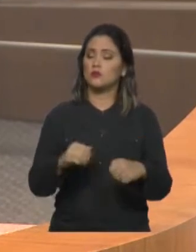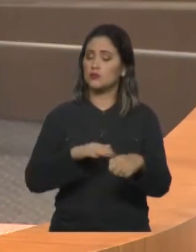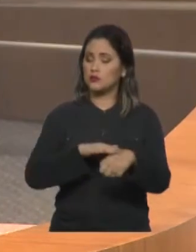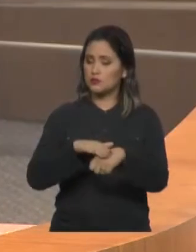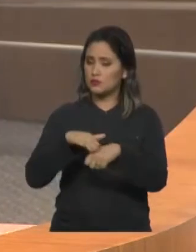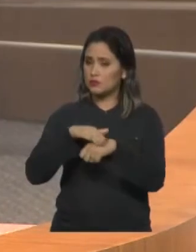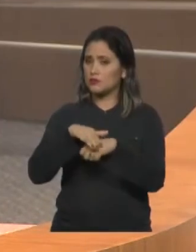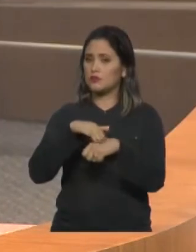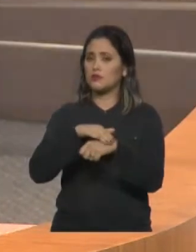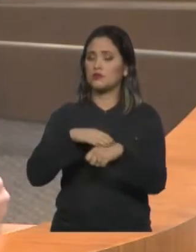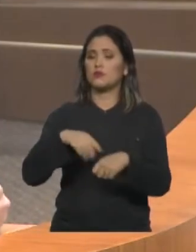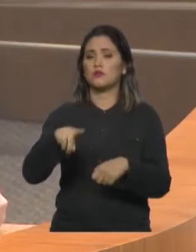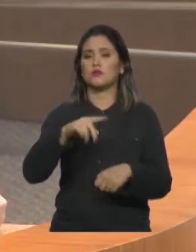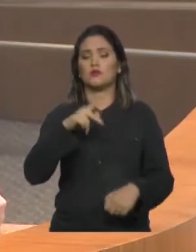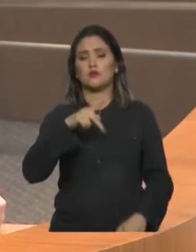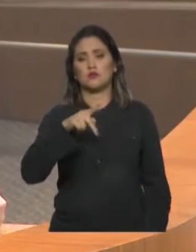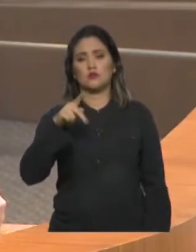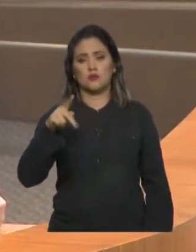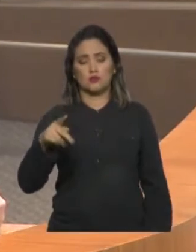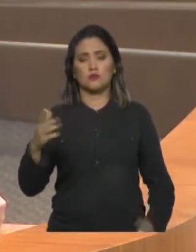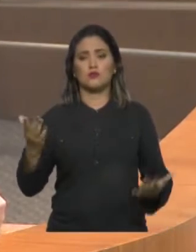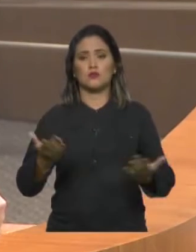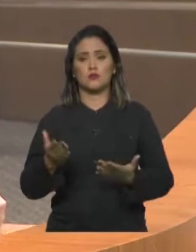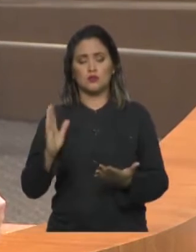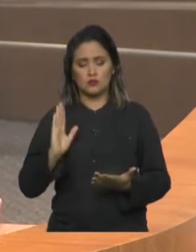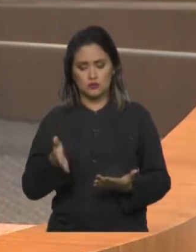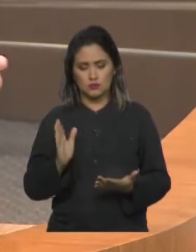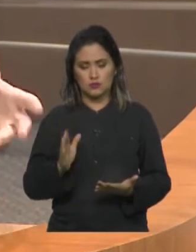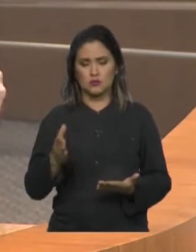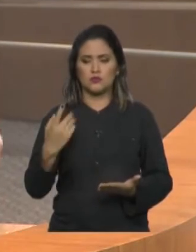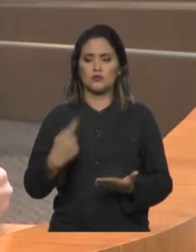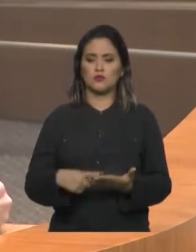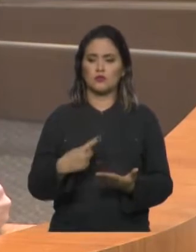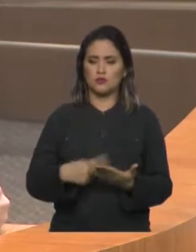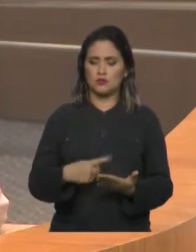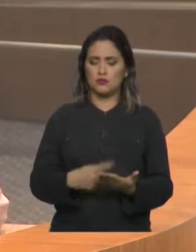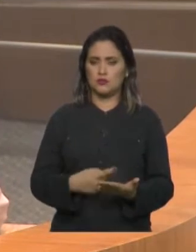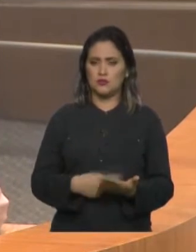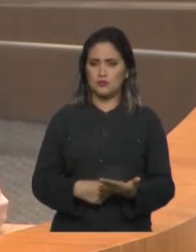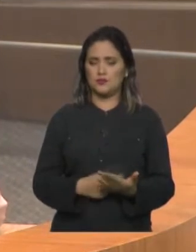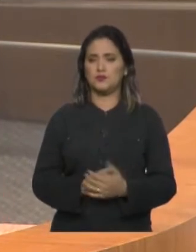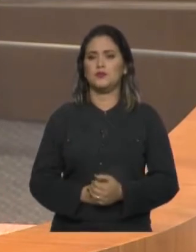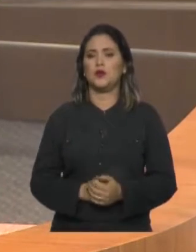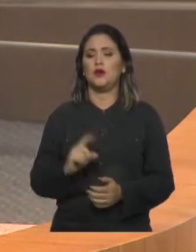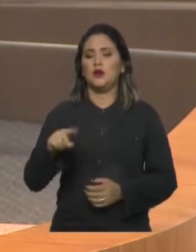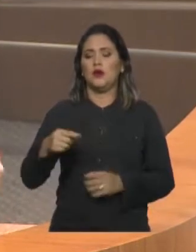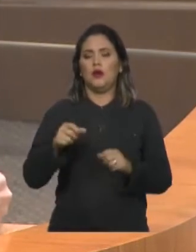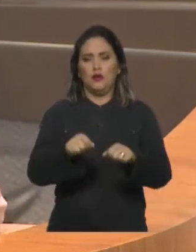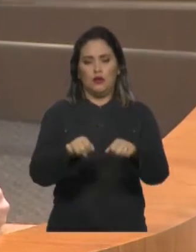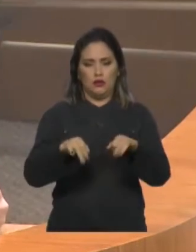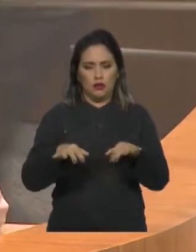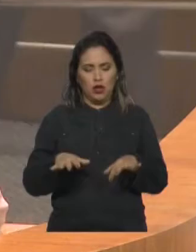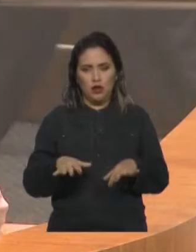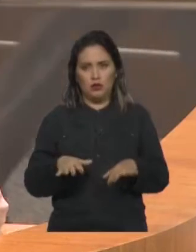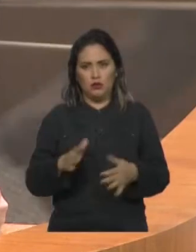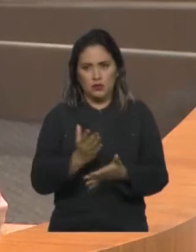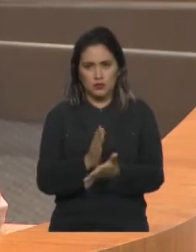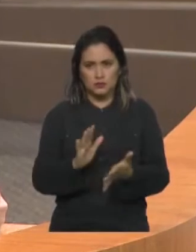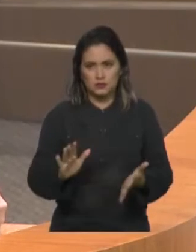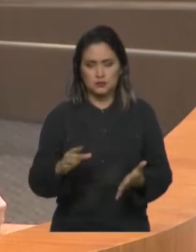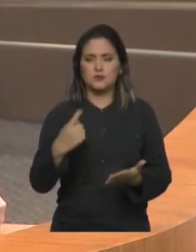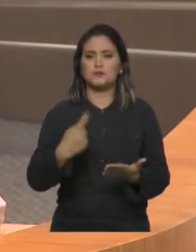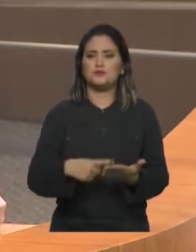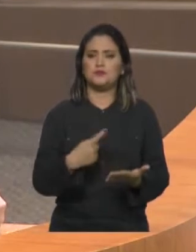hoje já marcamos agora após a nossa seção só a nossa sessão ordinária